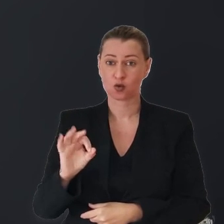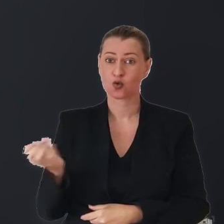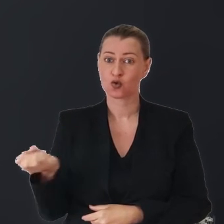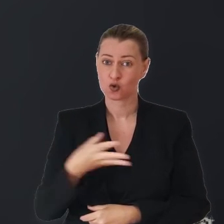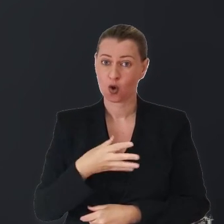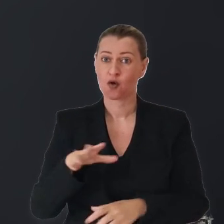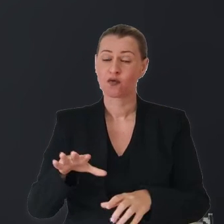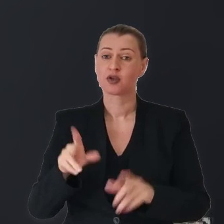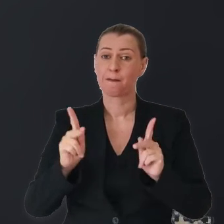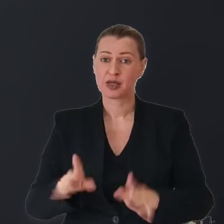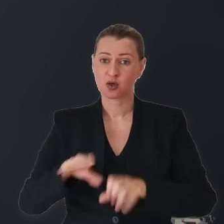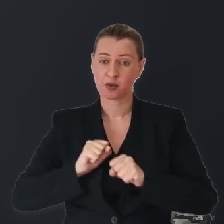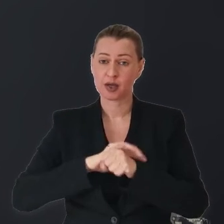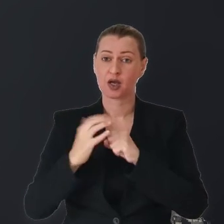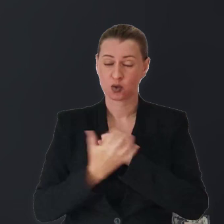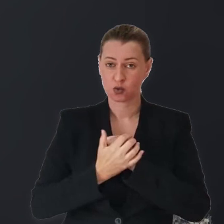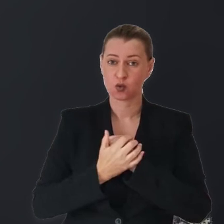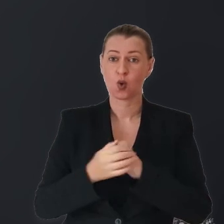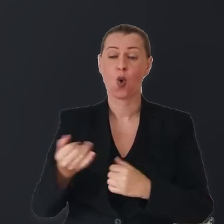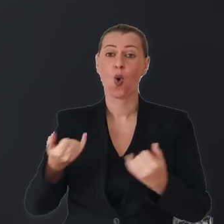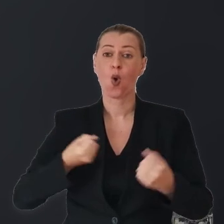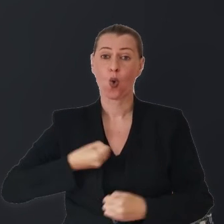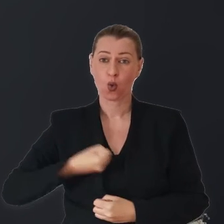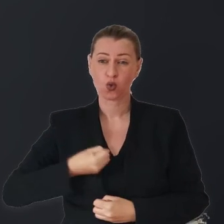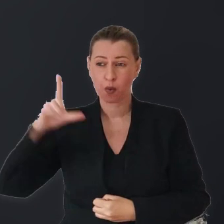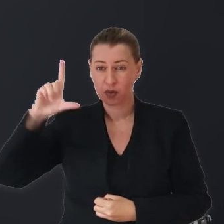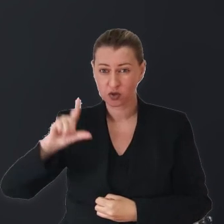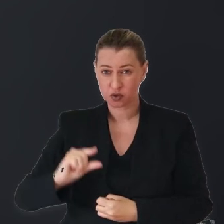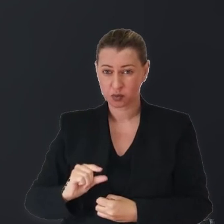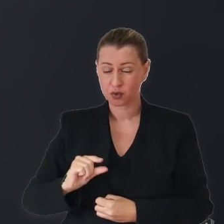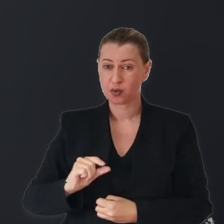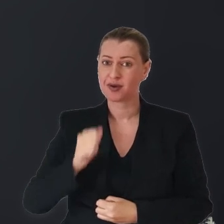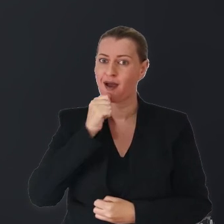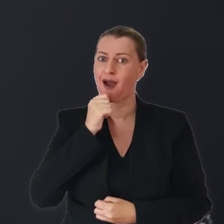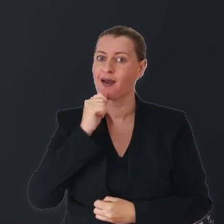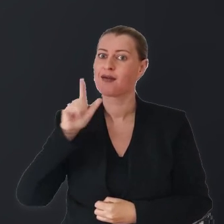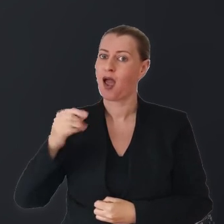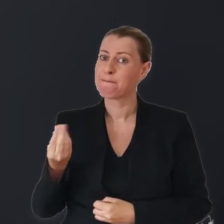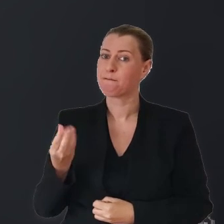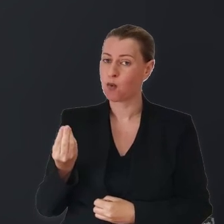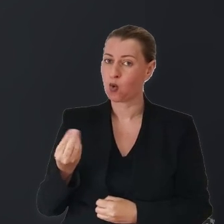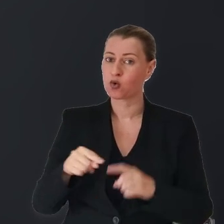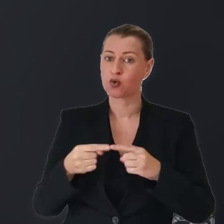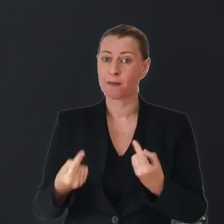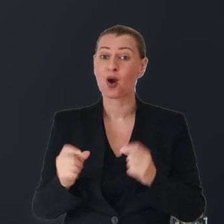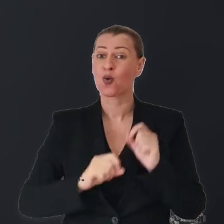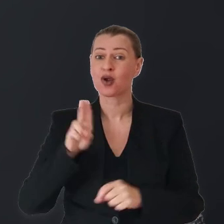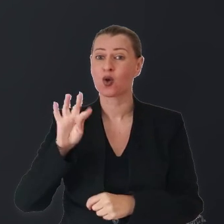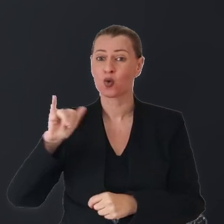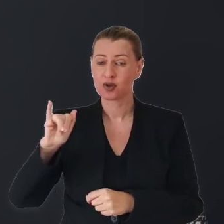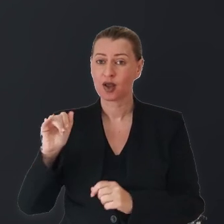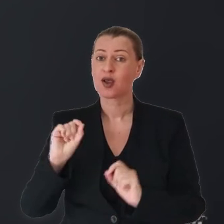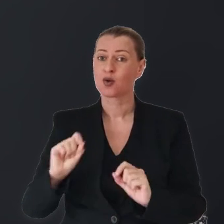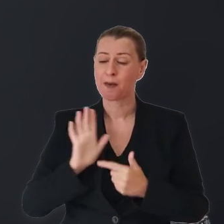de novos infectados. Porém, os números, mesmo que considerados abaixo da média, ainda são altos e as UTIs registram, pela